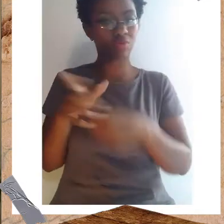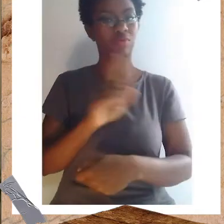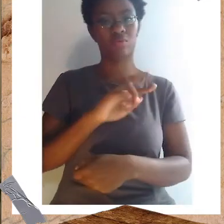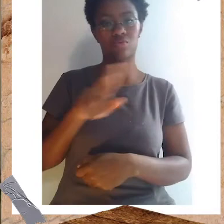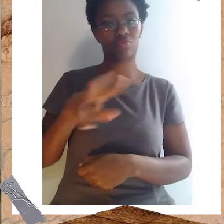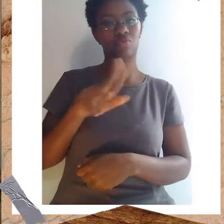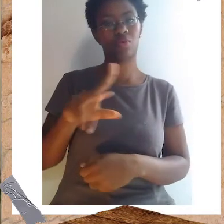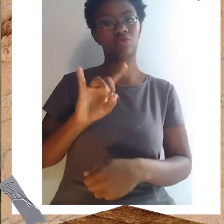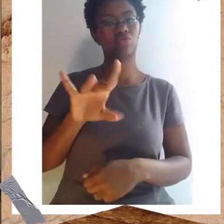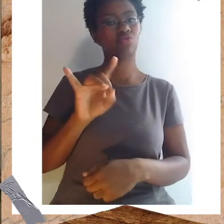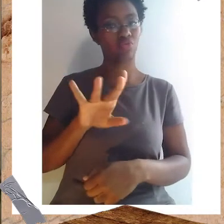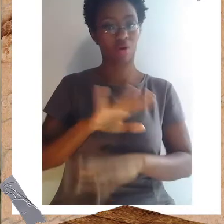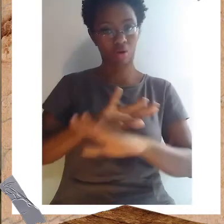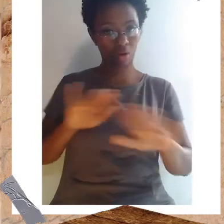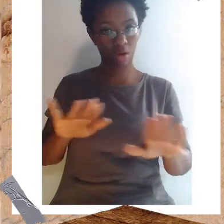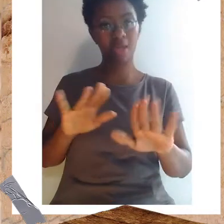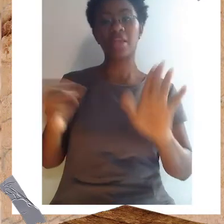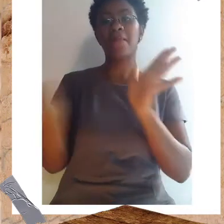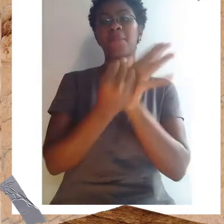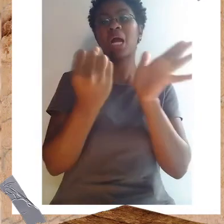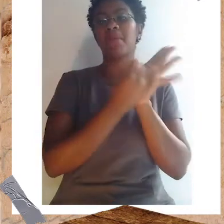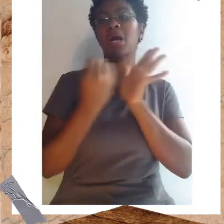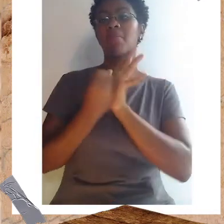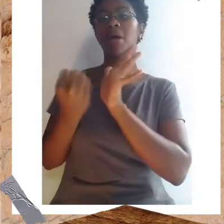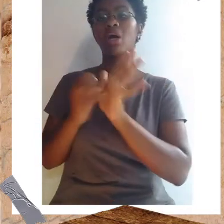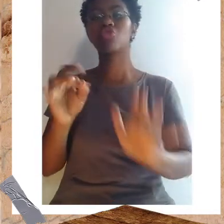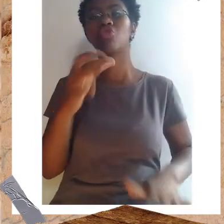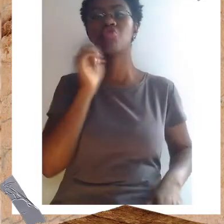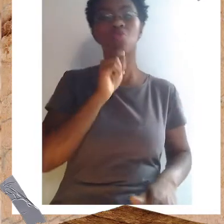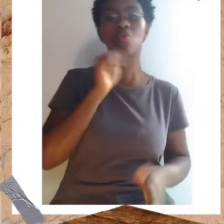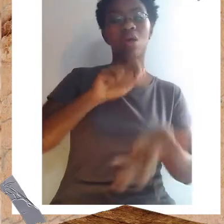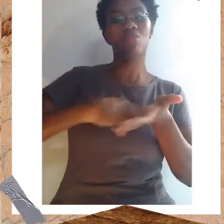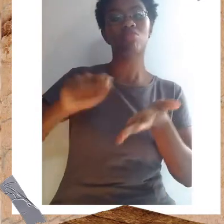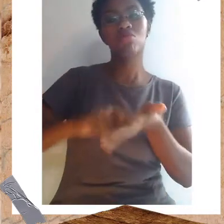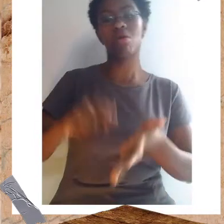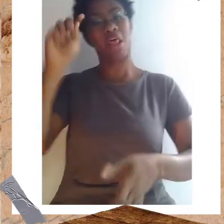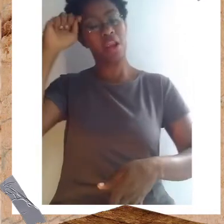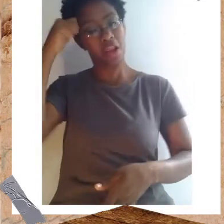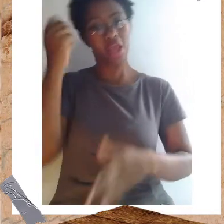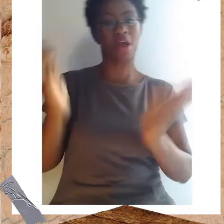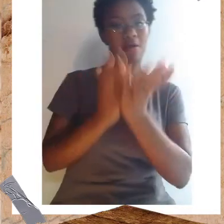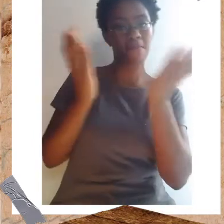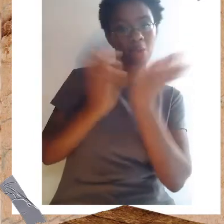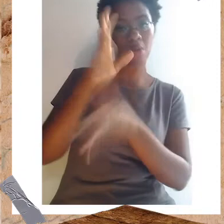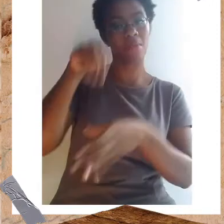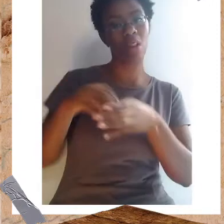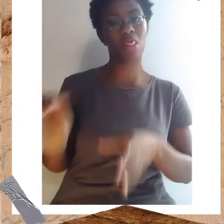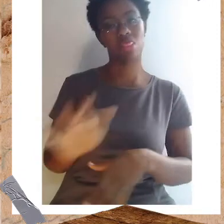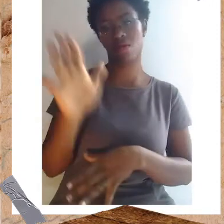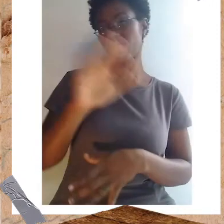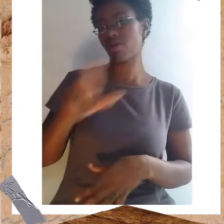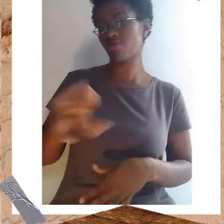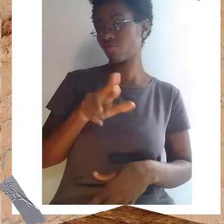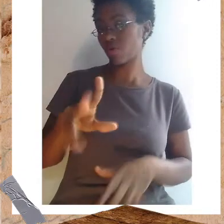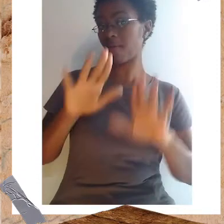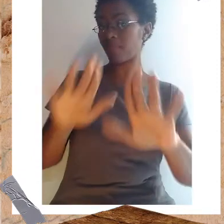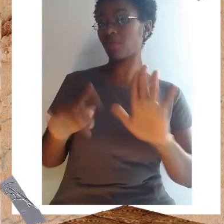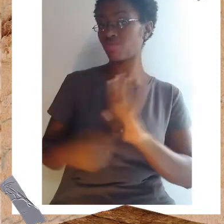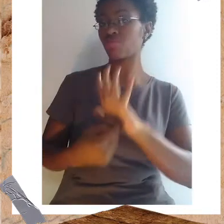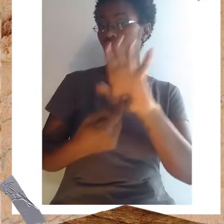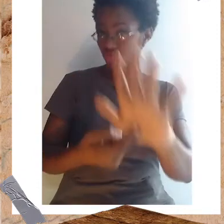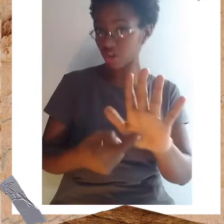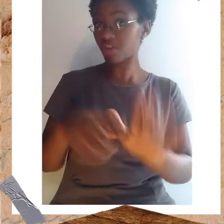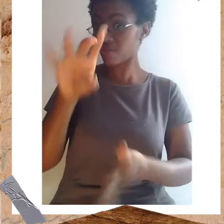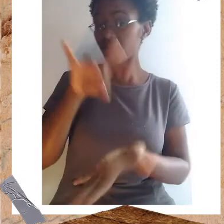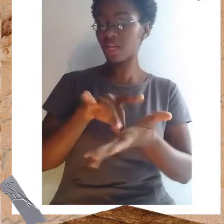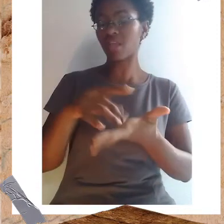construídos e reiterados sobre a autora. Um fundo de muitas escadas, né? Ela está subindo. E a